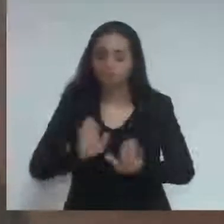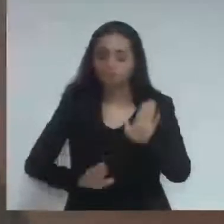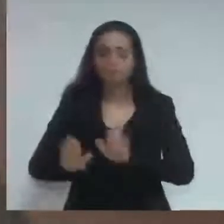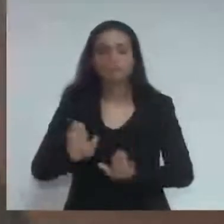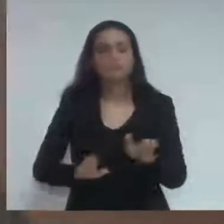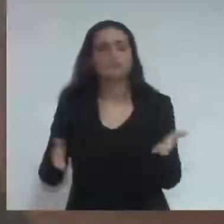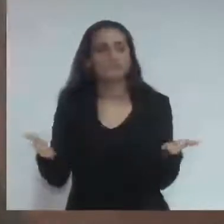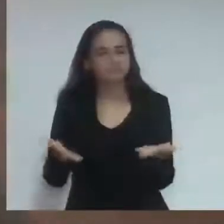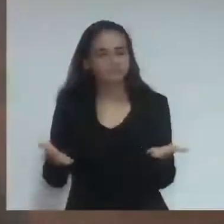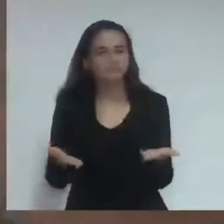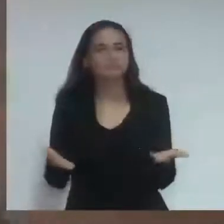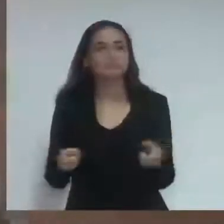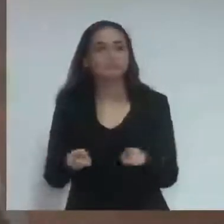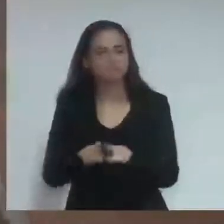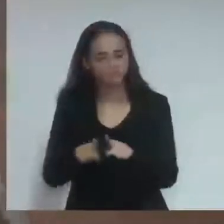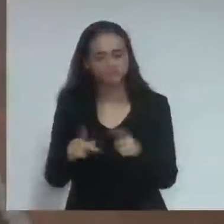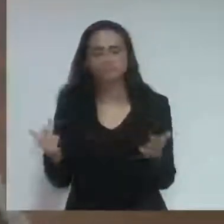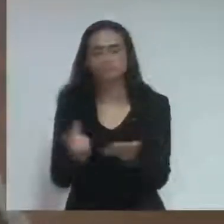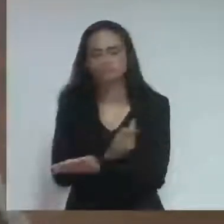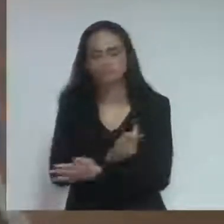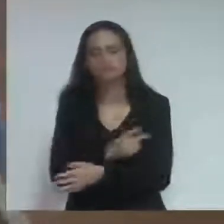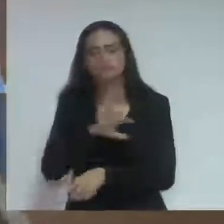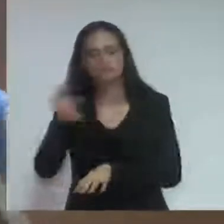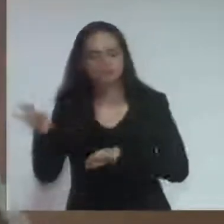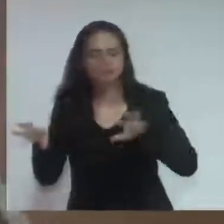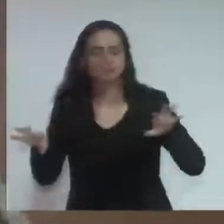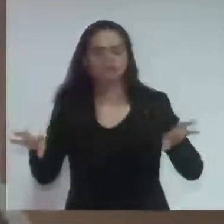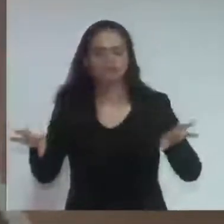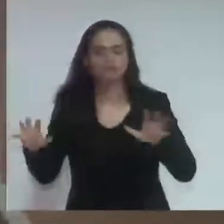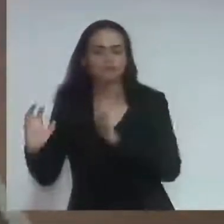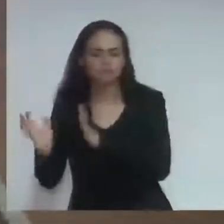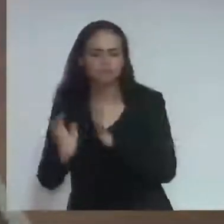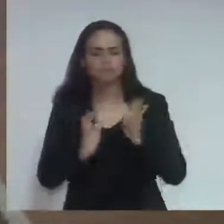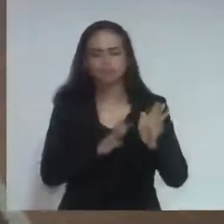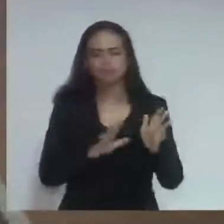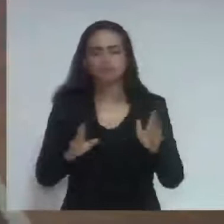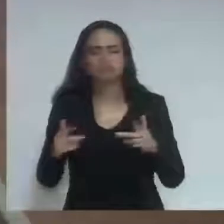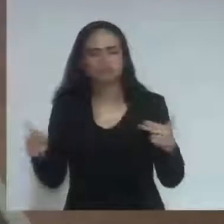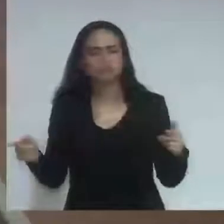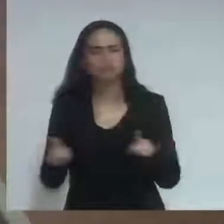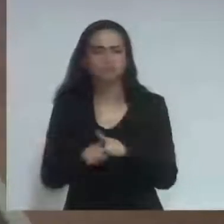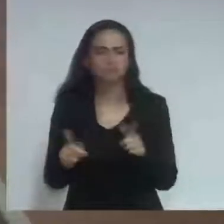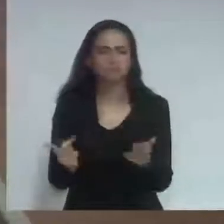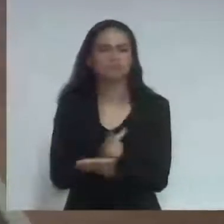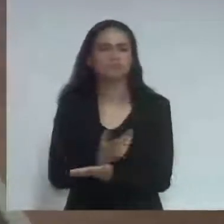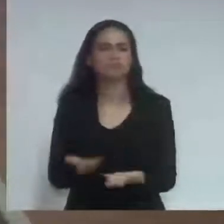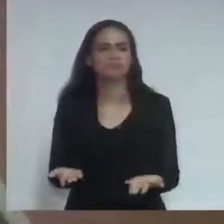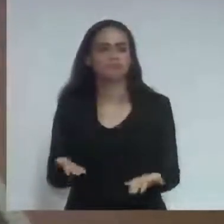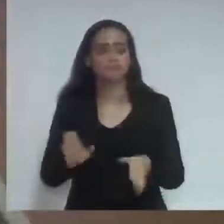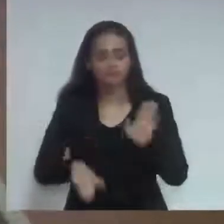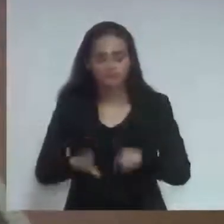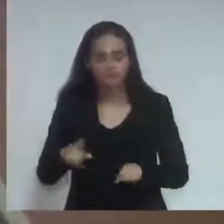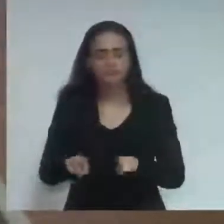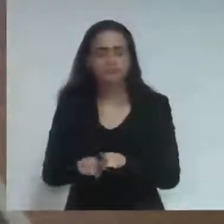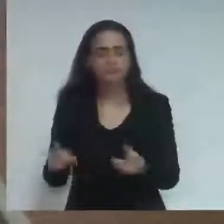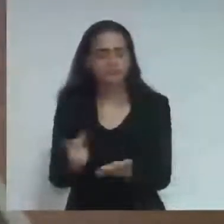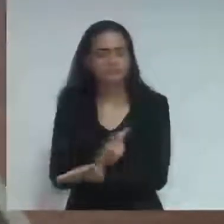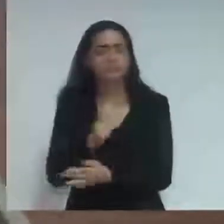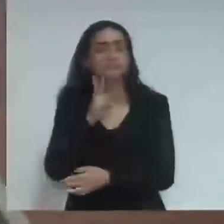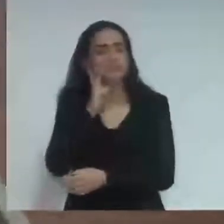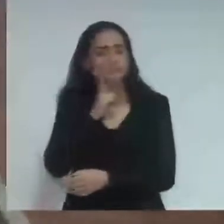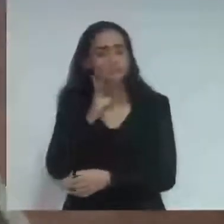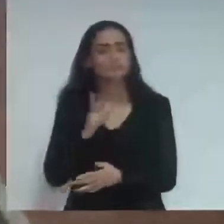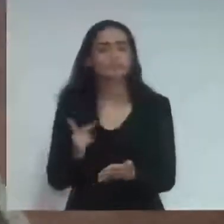lados, infelizmente, e como a gente vê nessa cidade ocorrer frequentemente. Né? Vossa Excelência